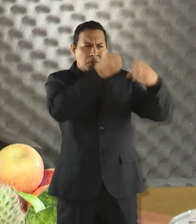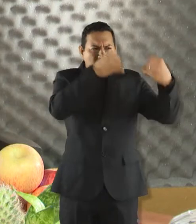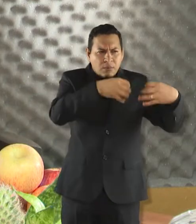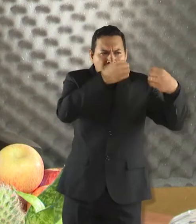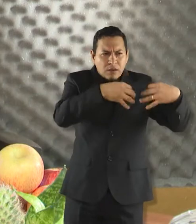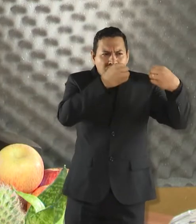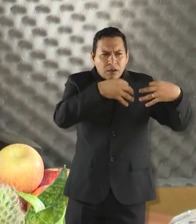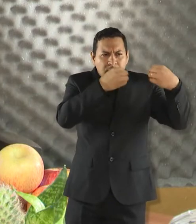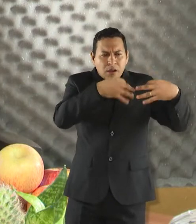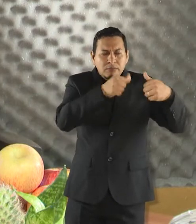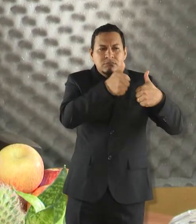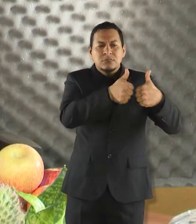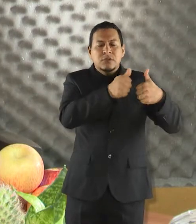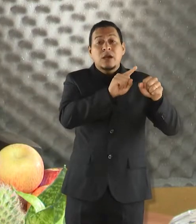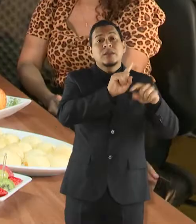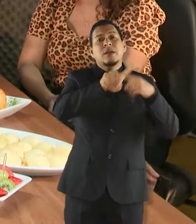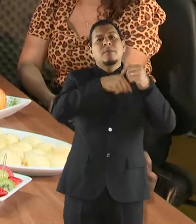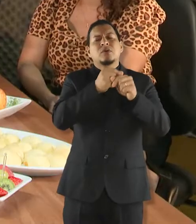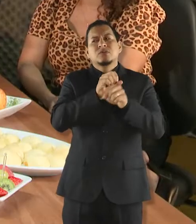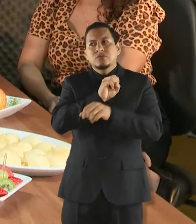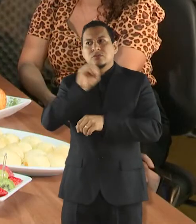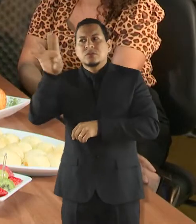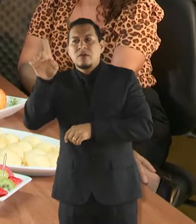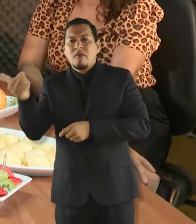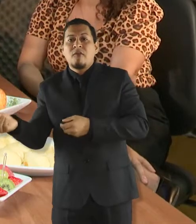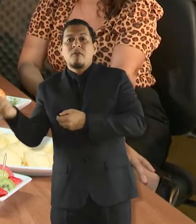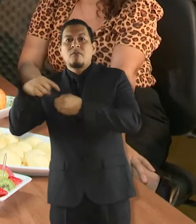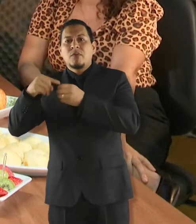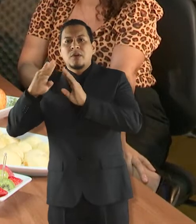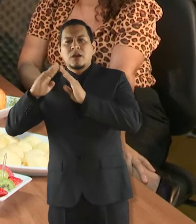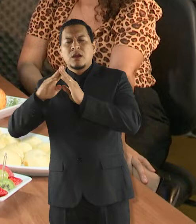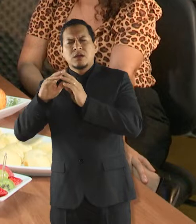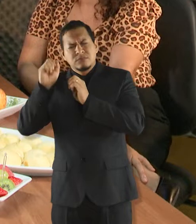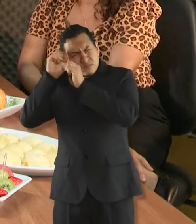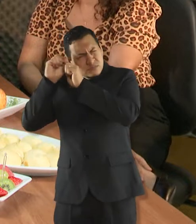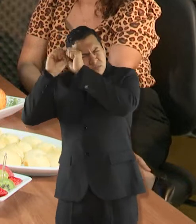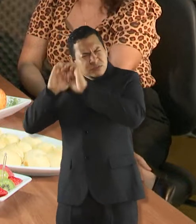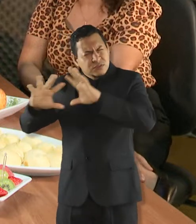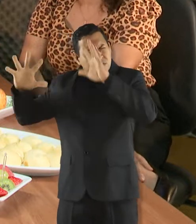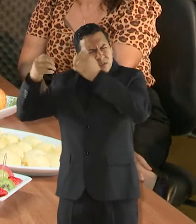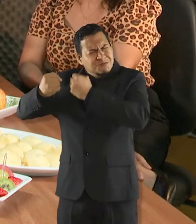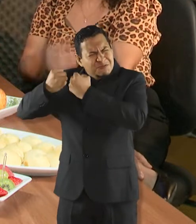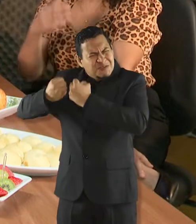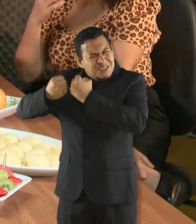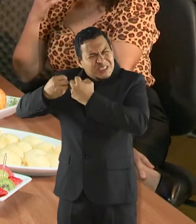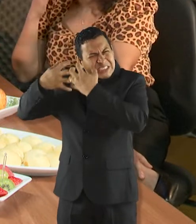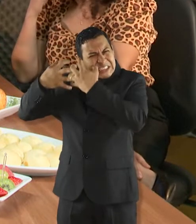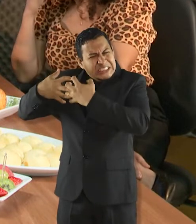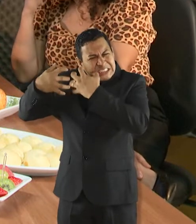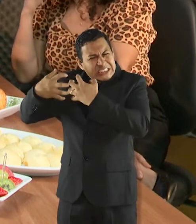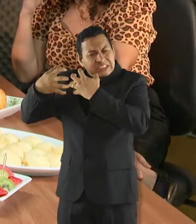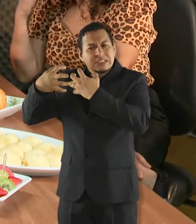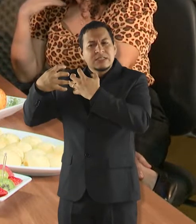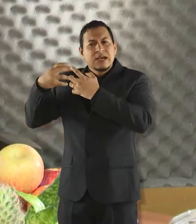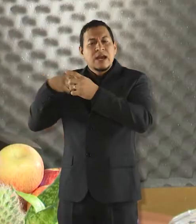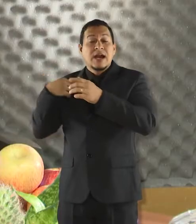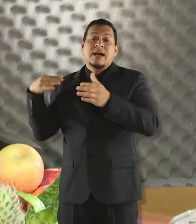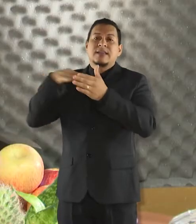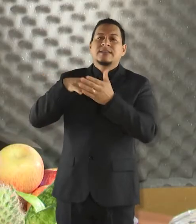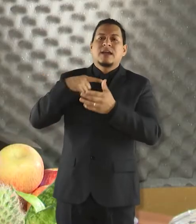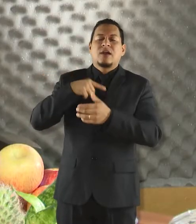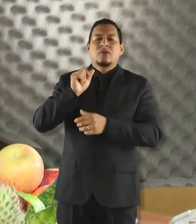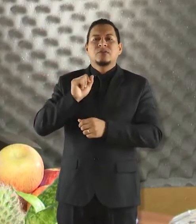Mas quantas noites eu não sonhei com aqueles meninos, aquelas meninas? Sonhei. Mas fiquei até onde precisaram de